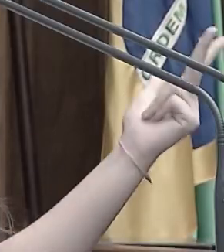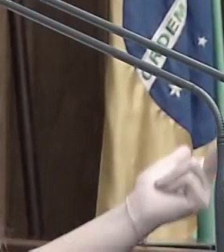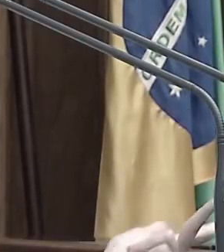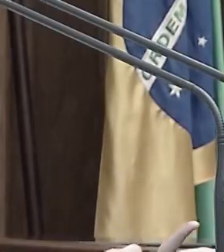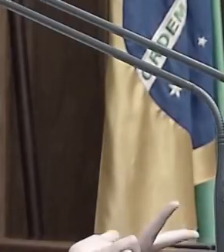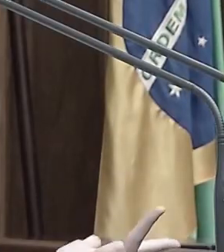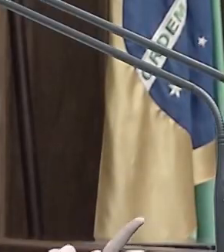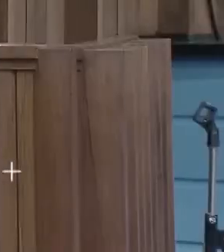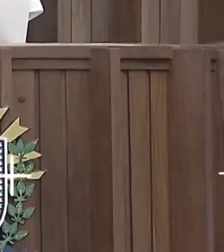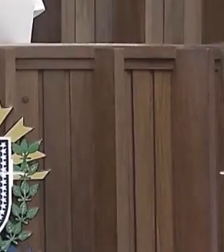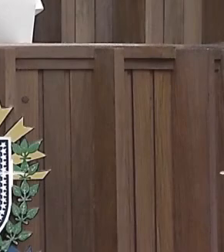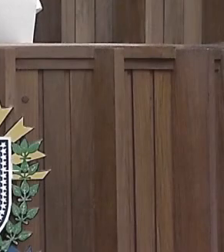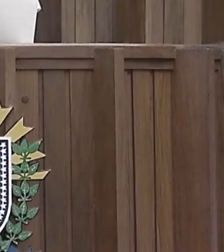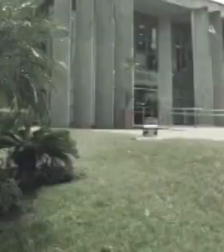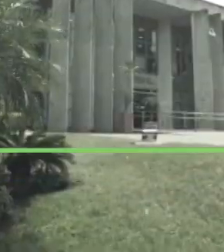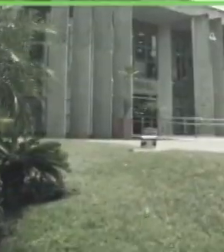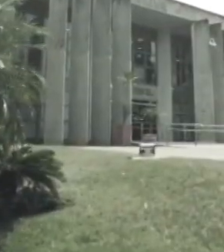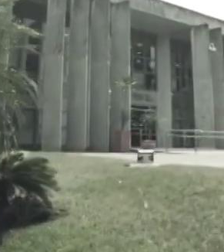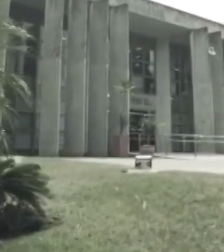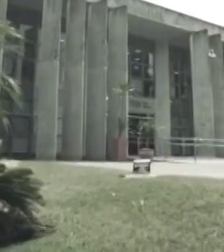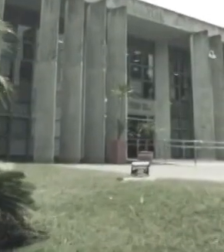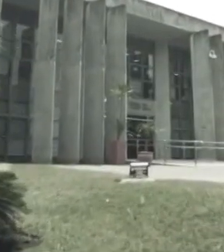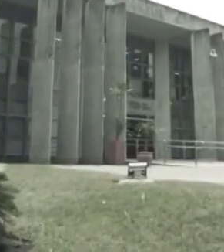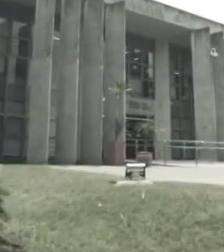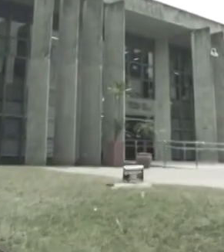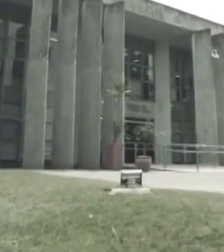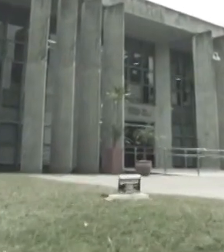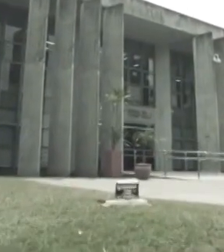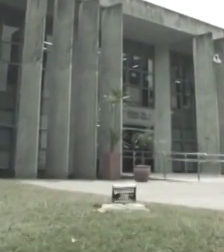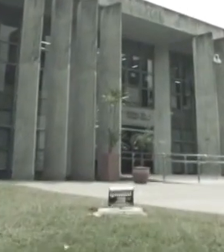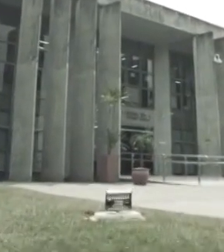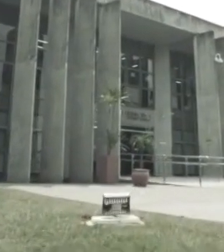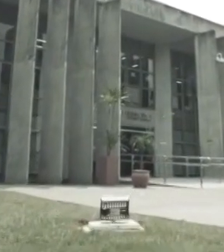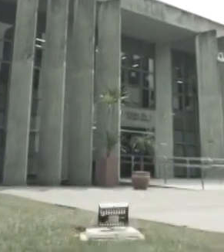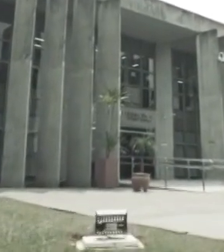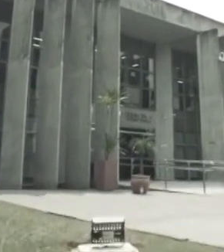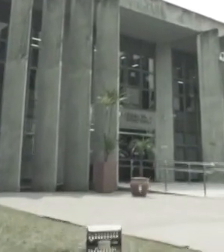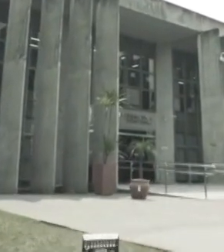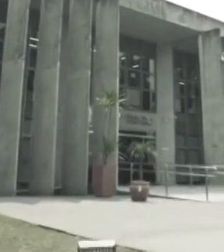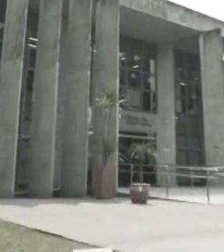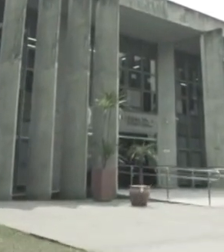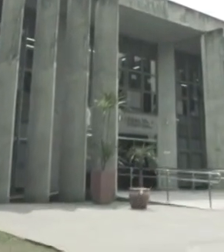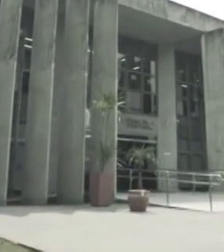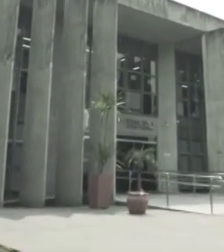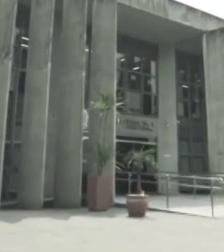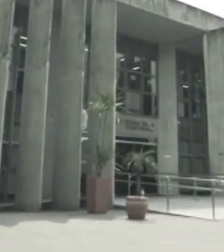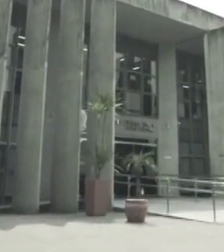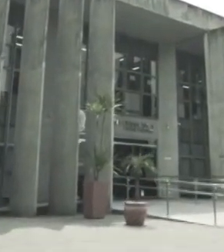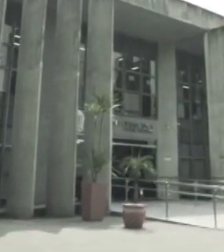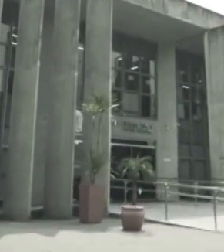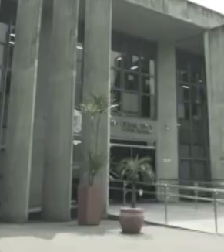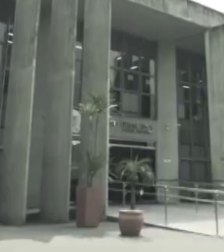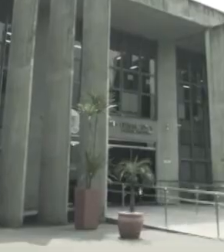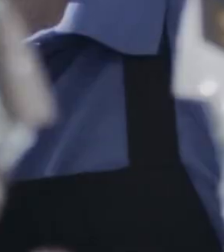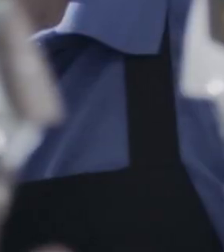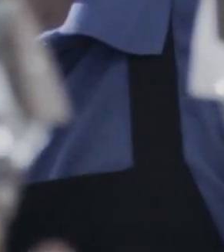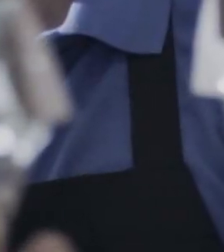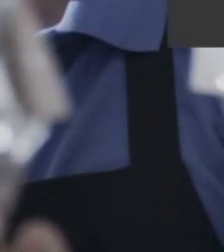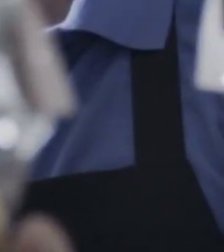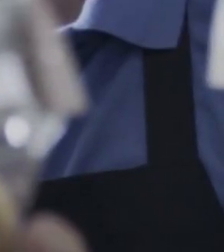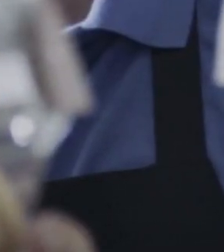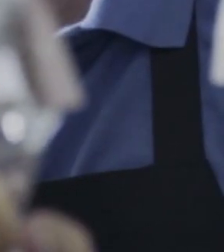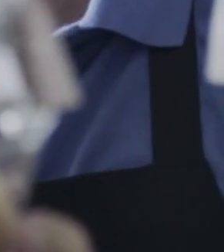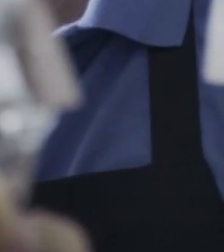os desafios das melhores soluções. A Assembleia Legislativa comemora seus 40 anos pronta para o futuro, com